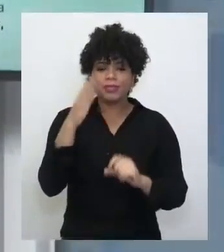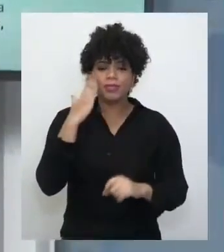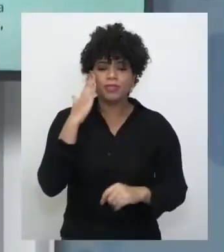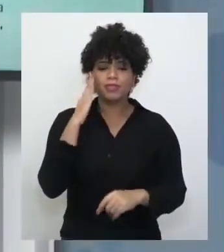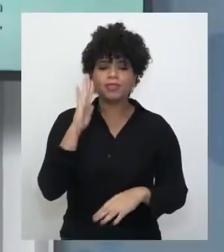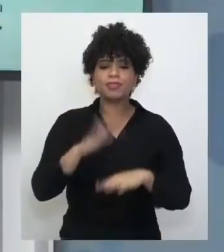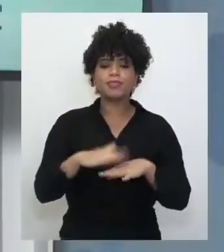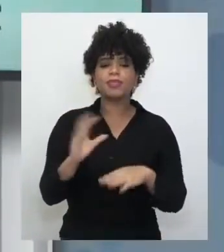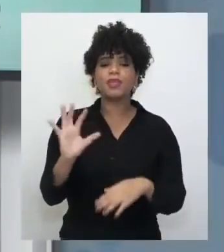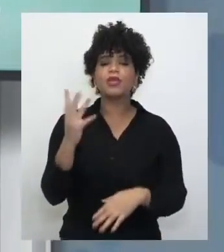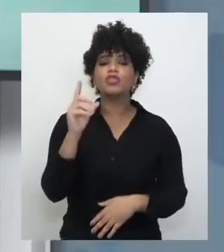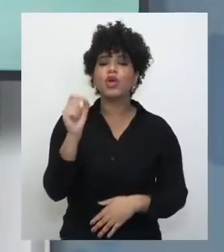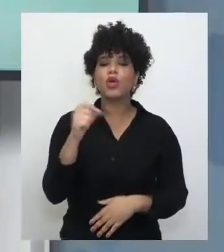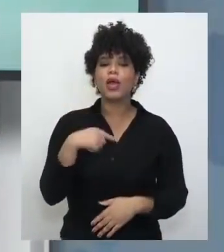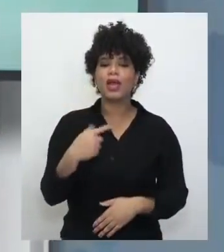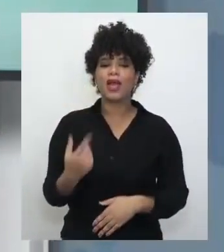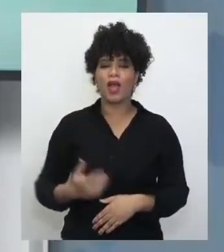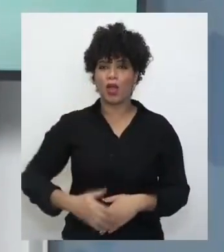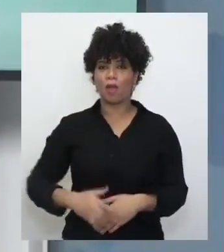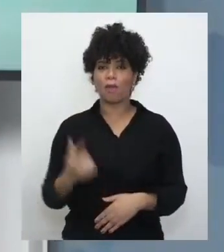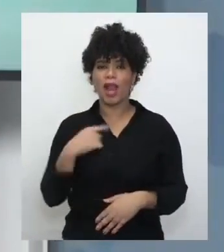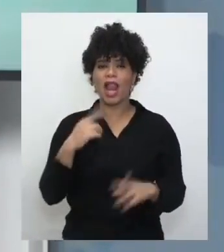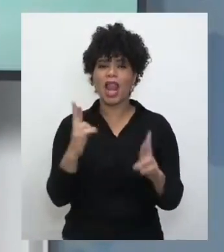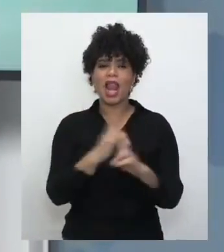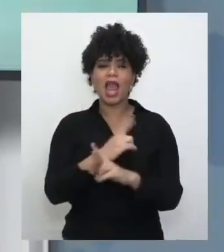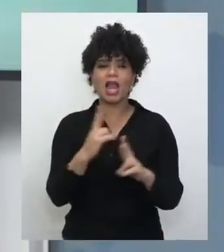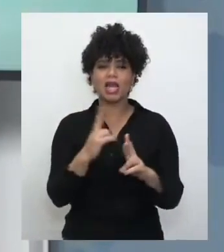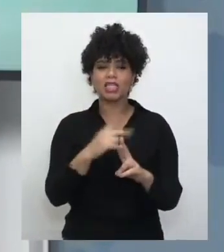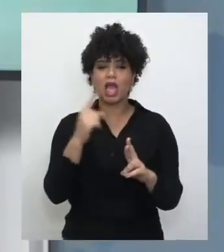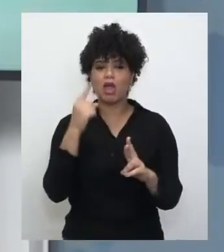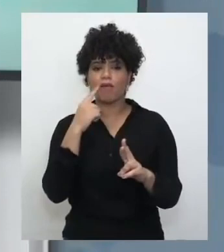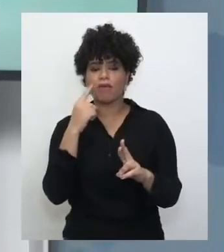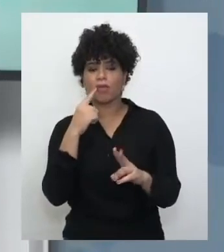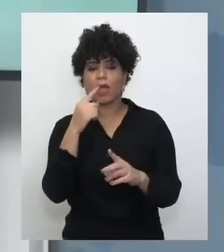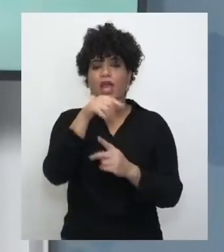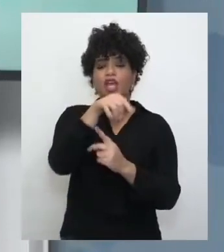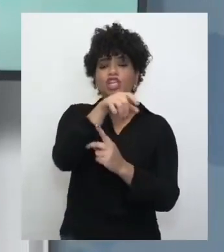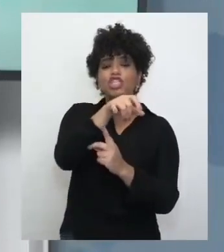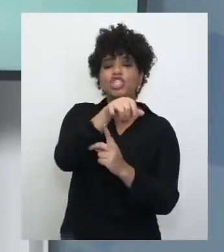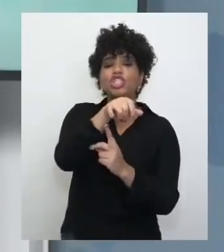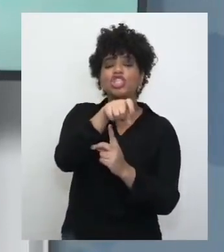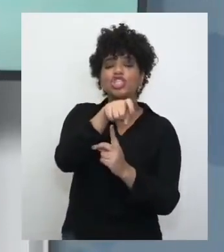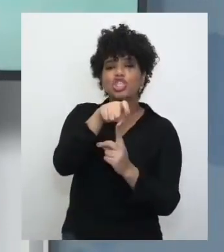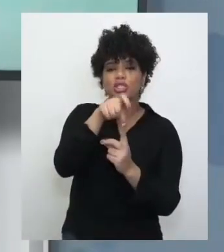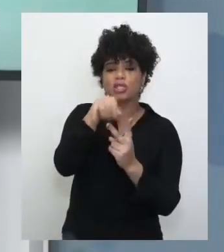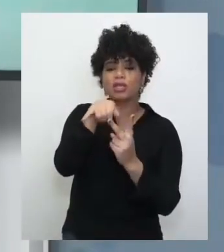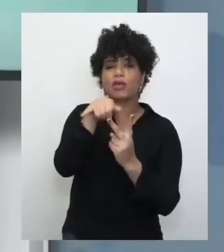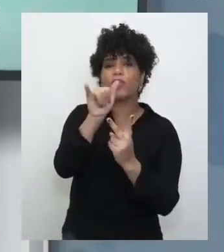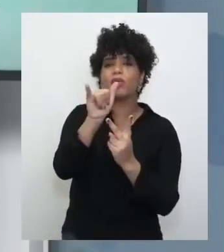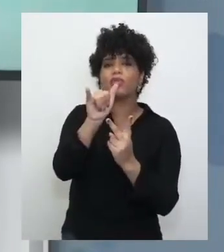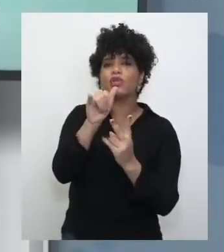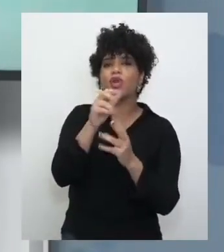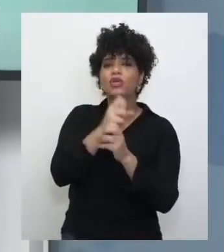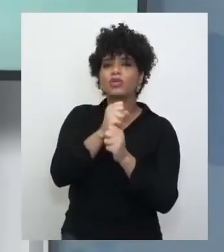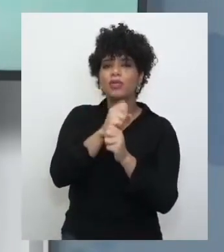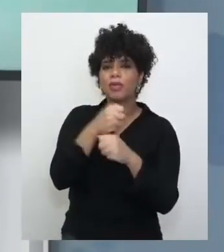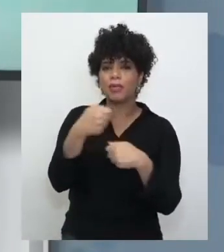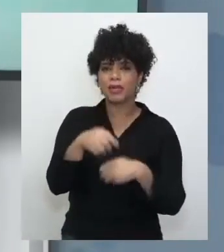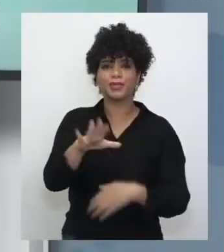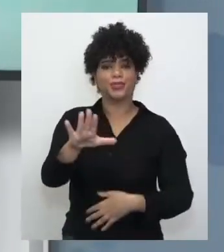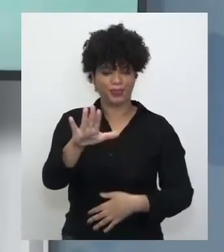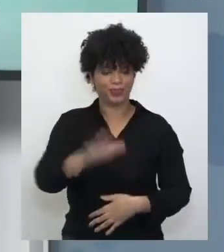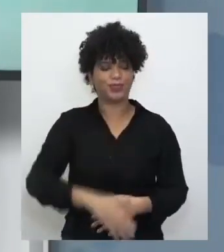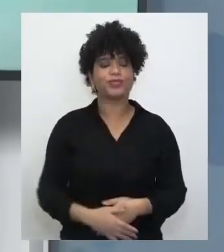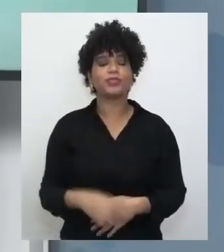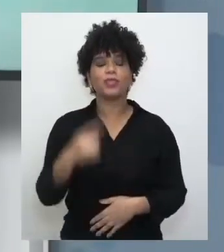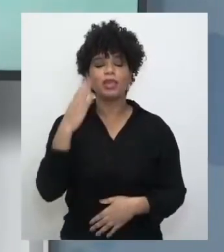o que tem que acontecer, é uma relação, uma função entre o x e o y, uma continha entre o x e o y. Como assim, professora? Você vai ter o valor